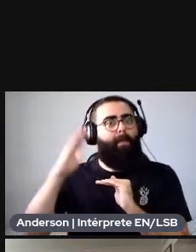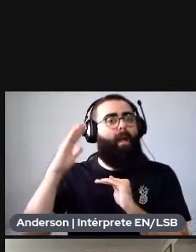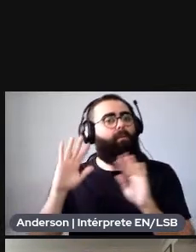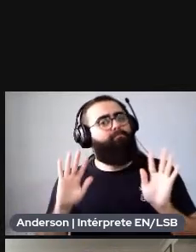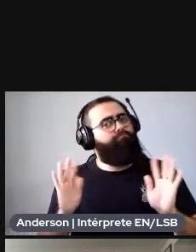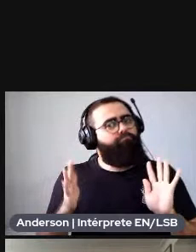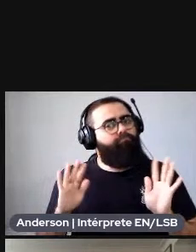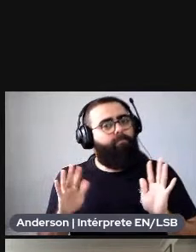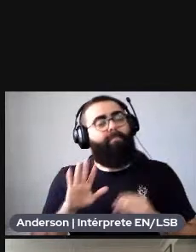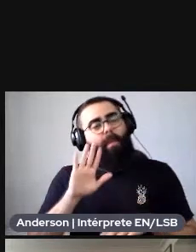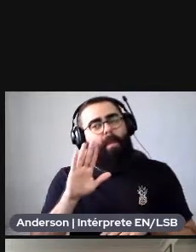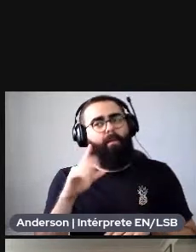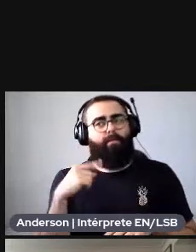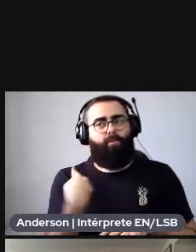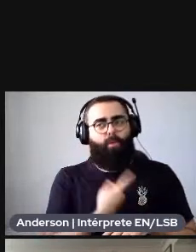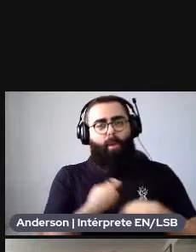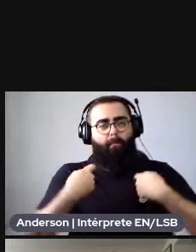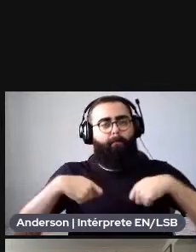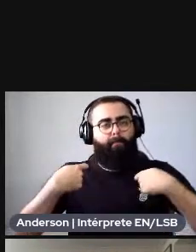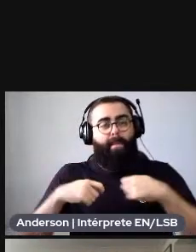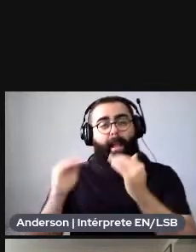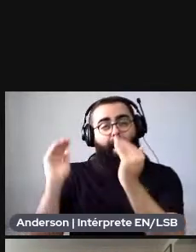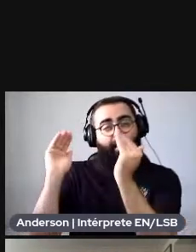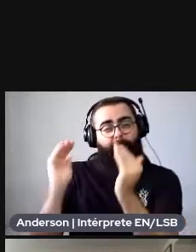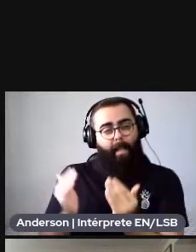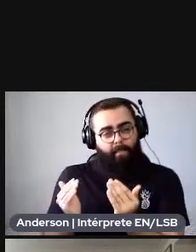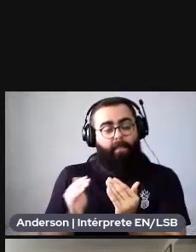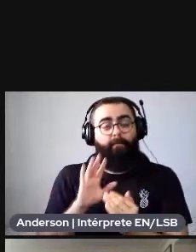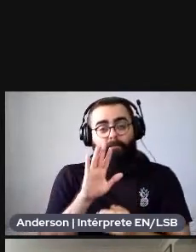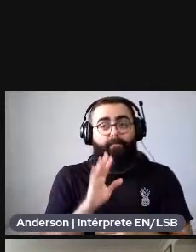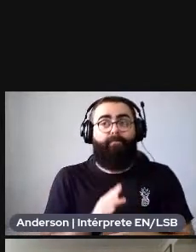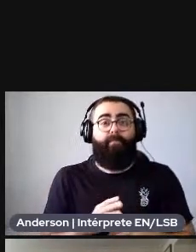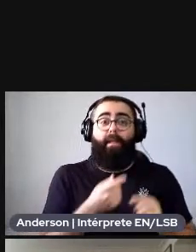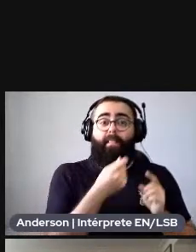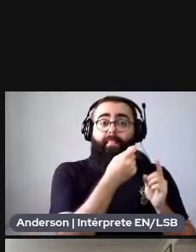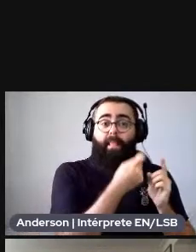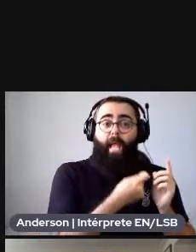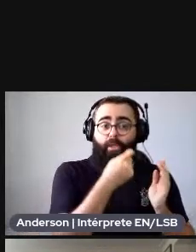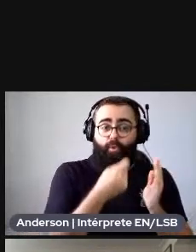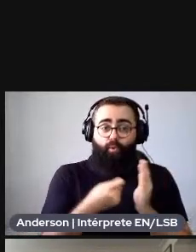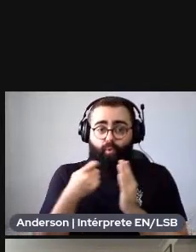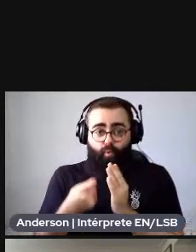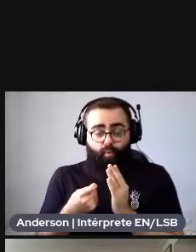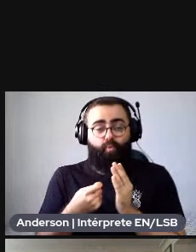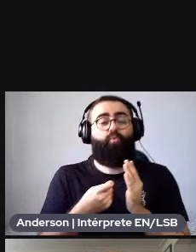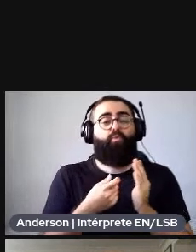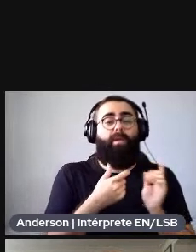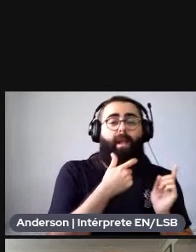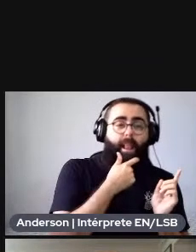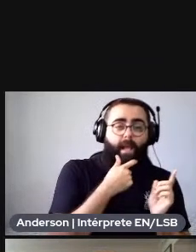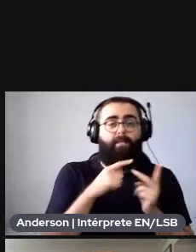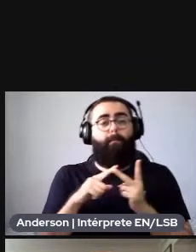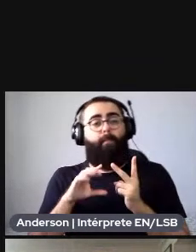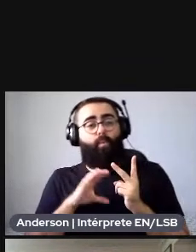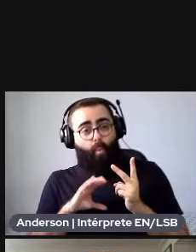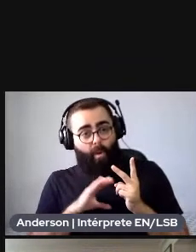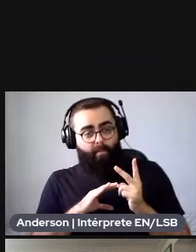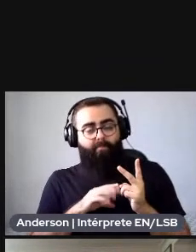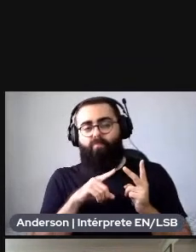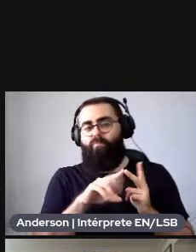a seguir. Ou seja, os textos portugueses e os textos em inglês comportam-se, de facto, de forma